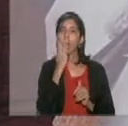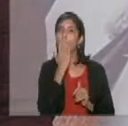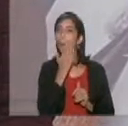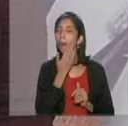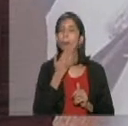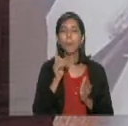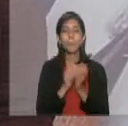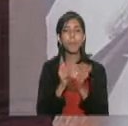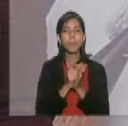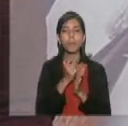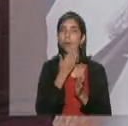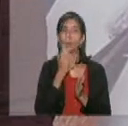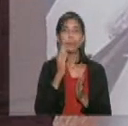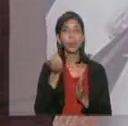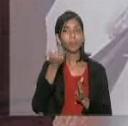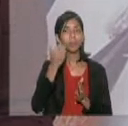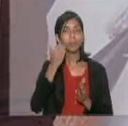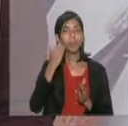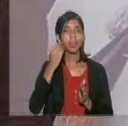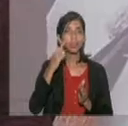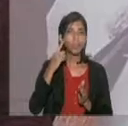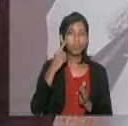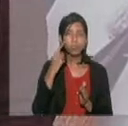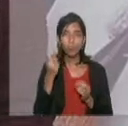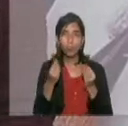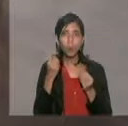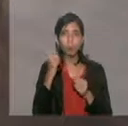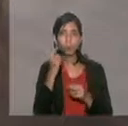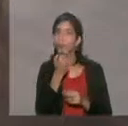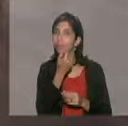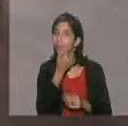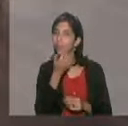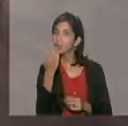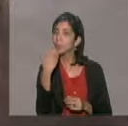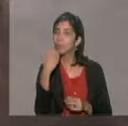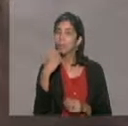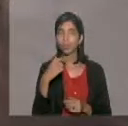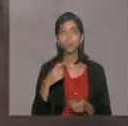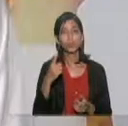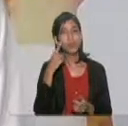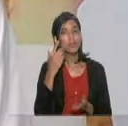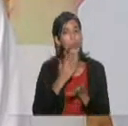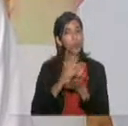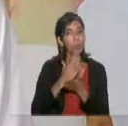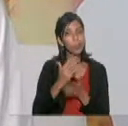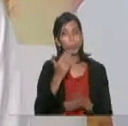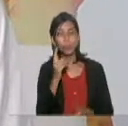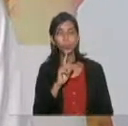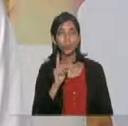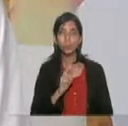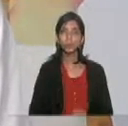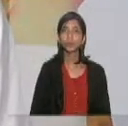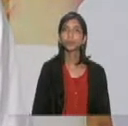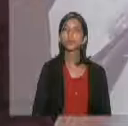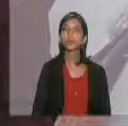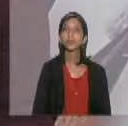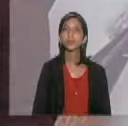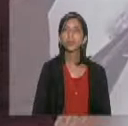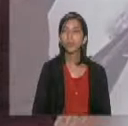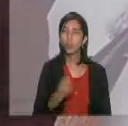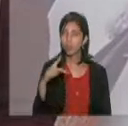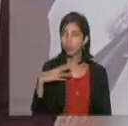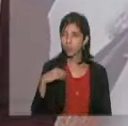e você colocar a colher sem nem a criança ver. Isso é muito perigoso. Muito mais perigoso do que aquela criança que tem um alimento em pedaço inteiro, mas que